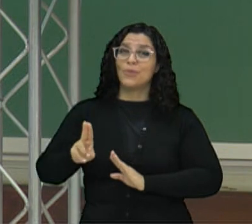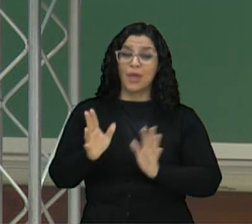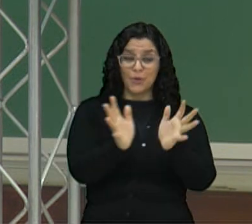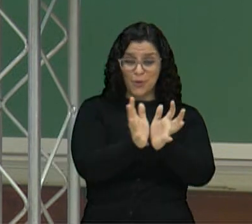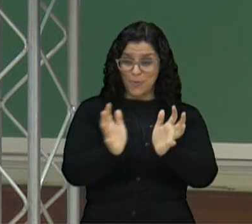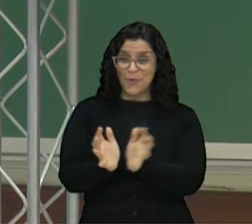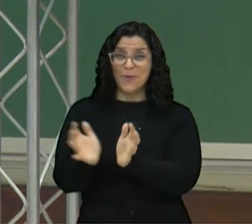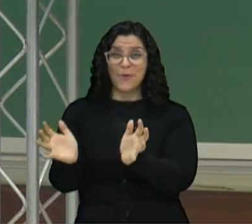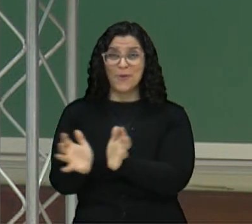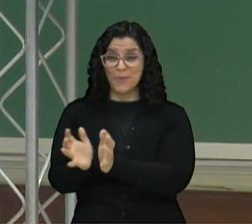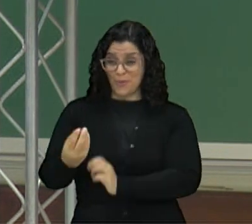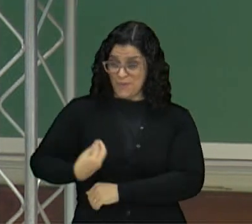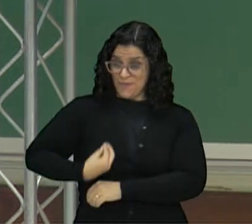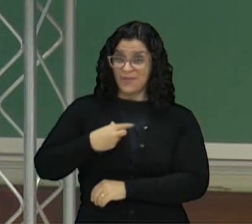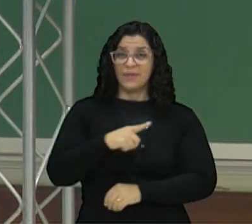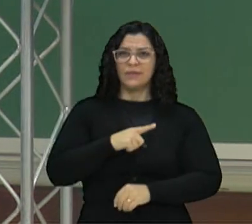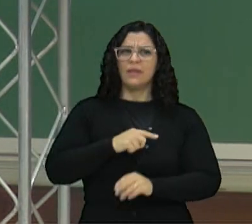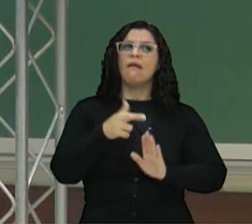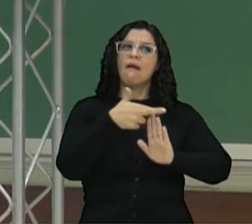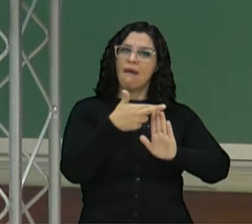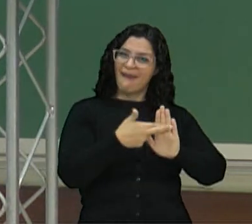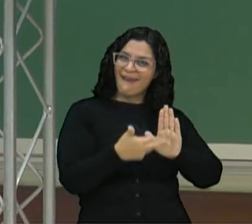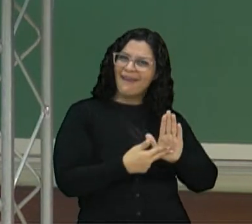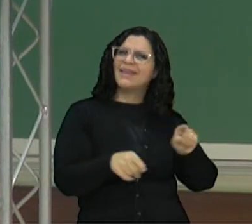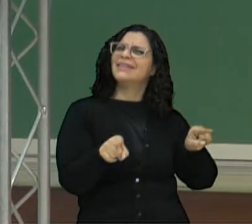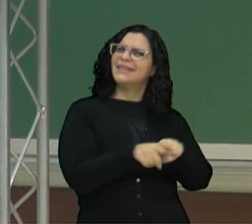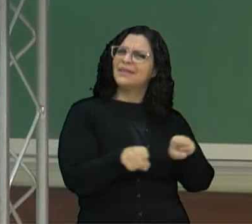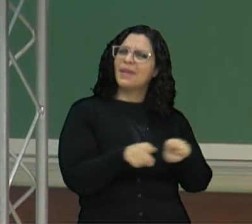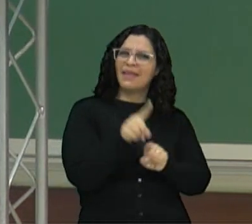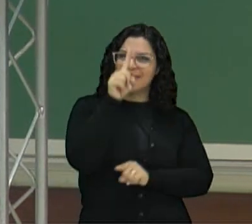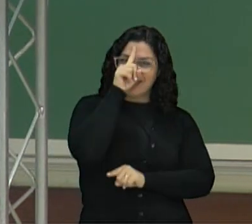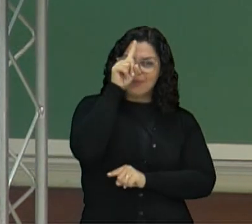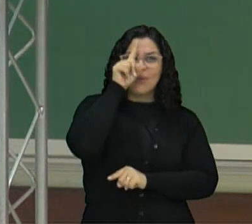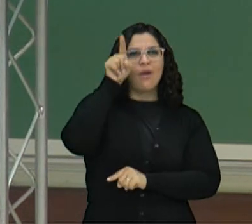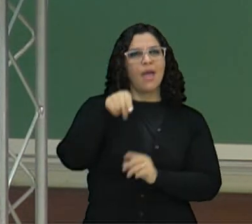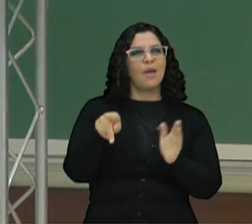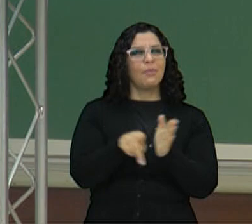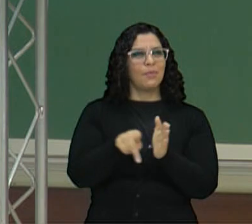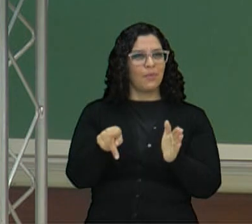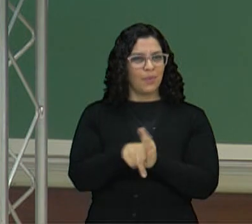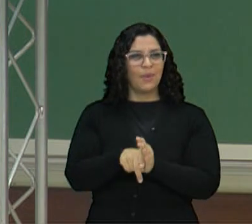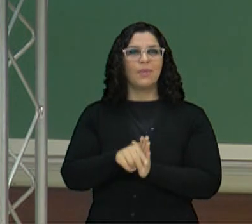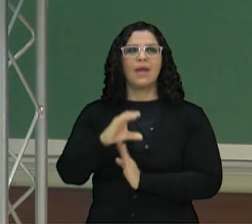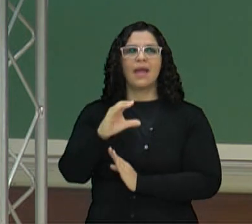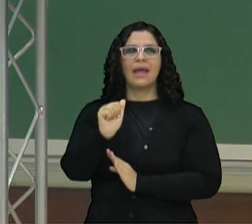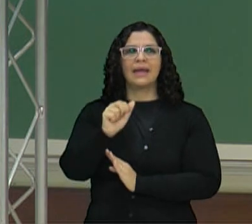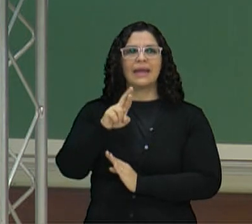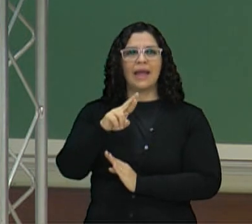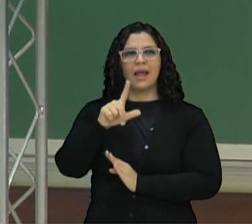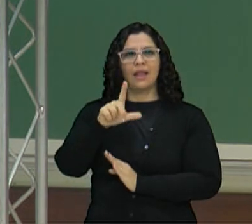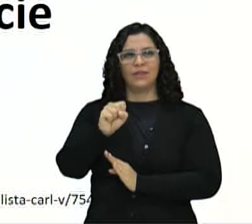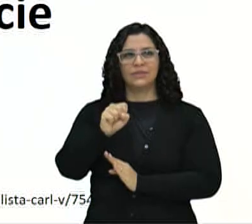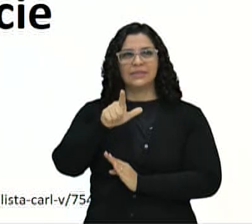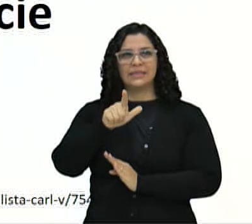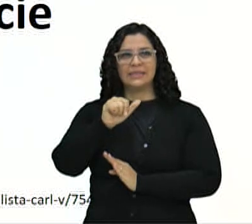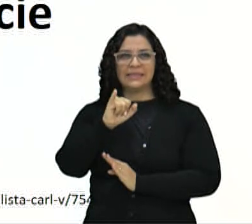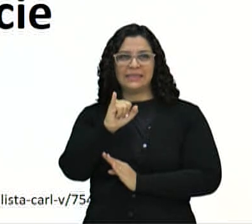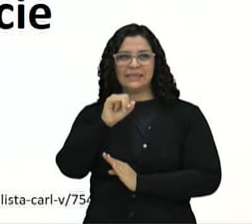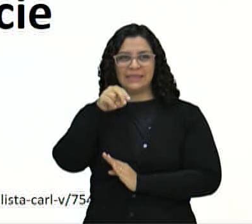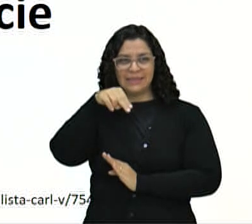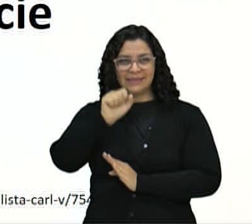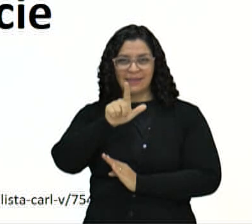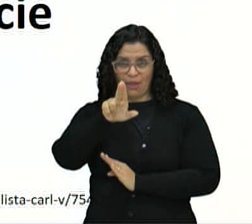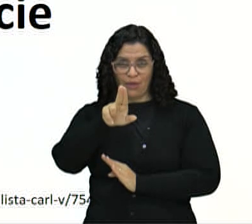quem criou essas regras também foi o senhor Carlos Linneu. Ele